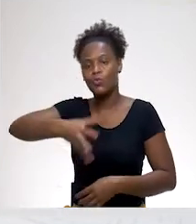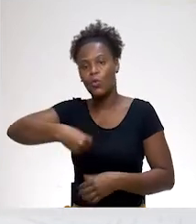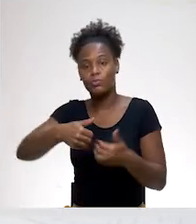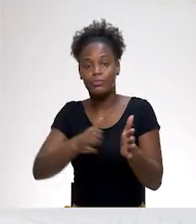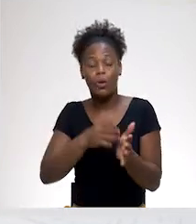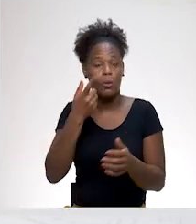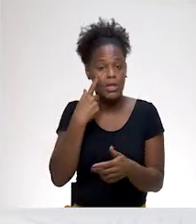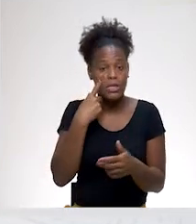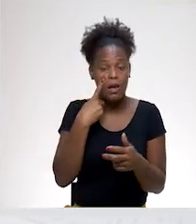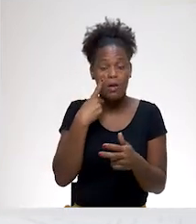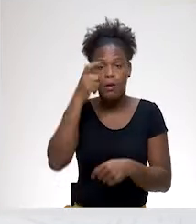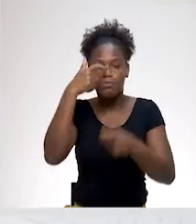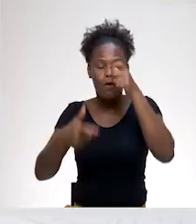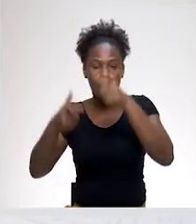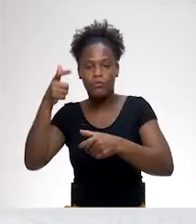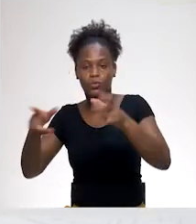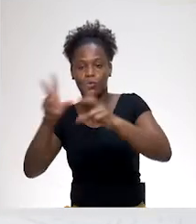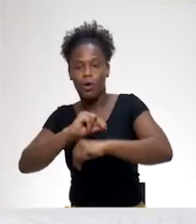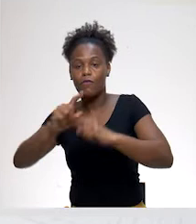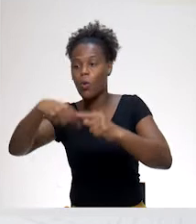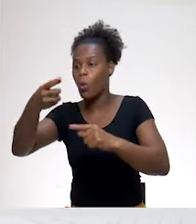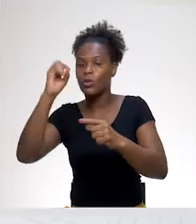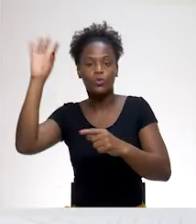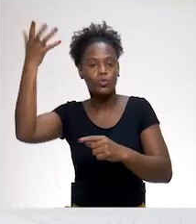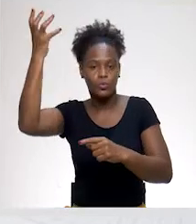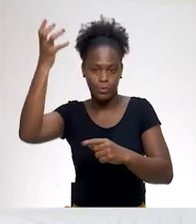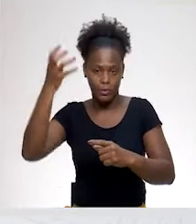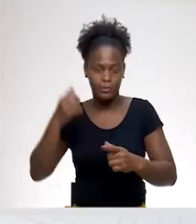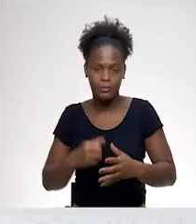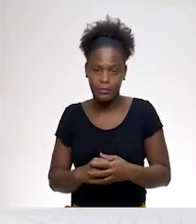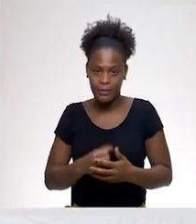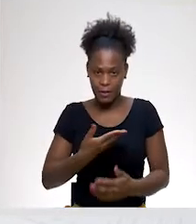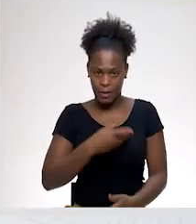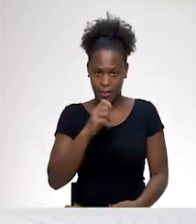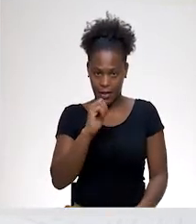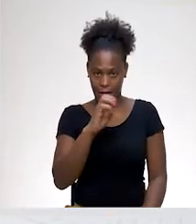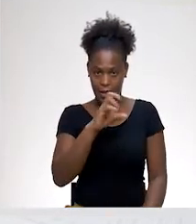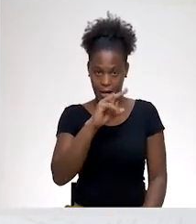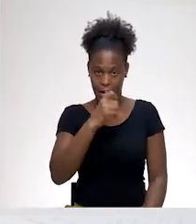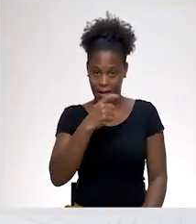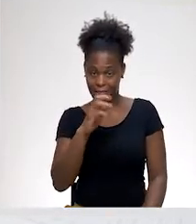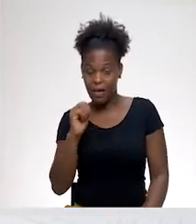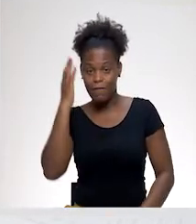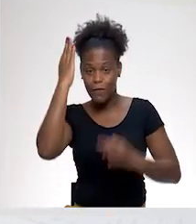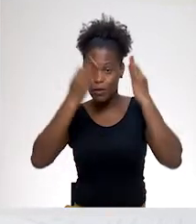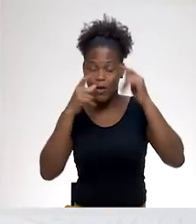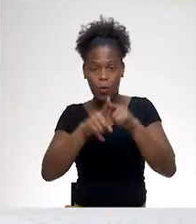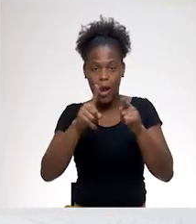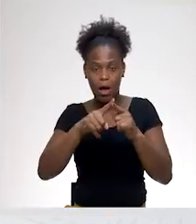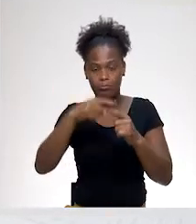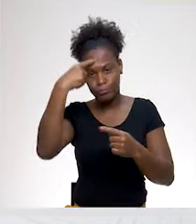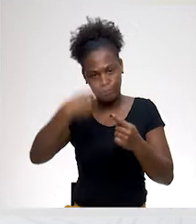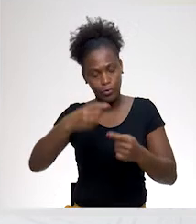mundo fora, conhecendo novos povos e outras culturas. Descartes tinha a filosofia como